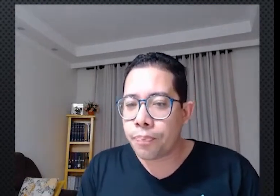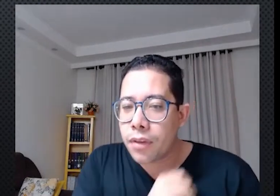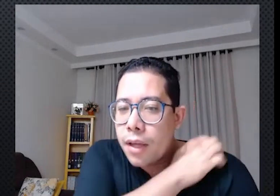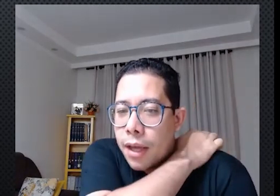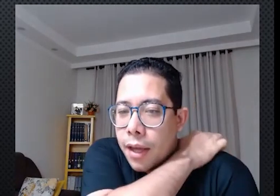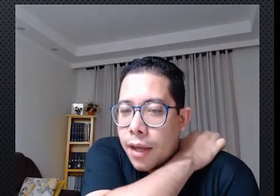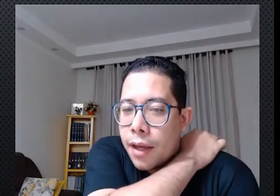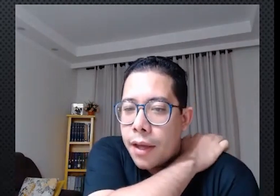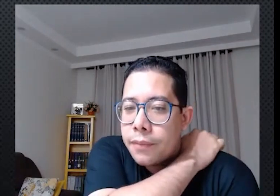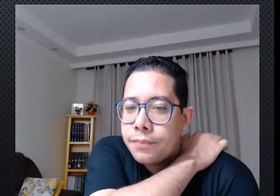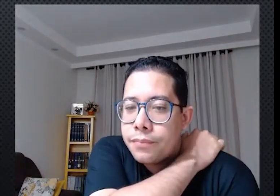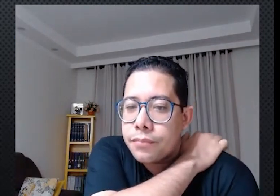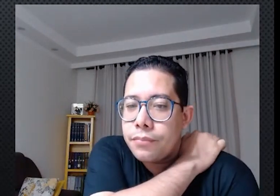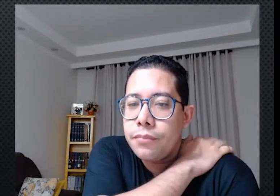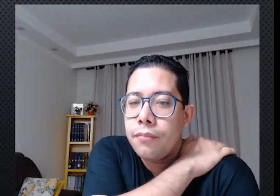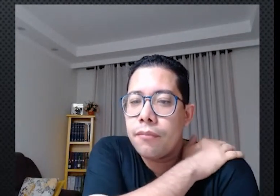com